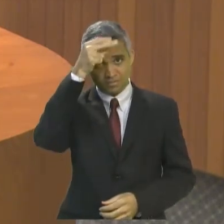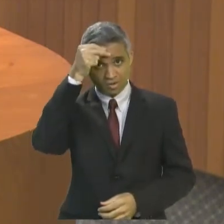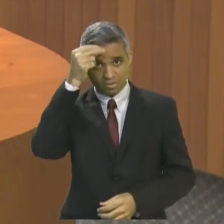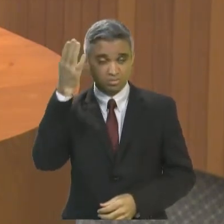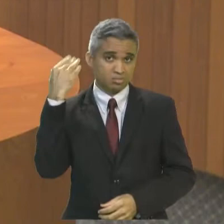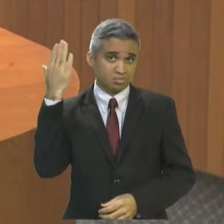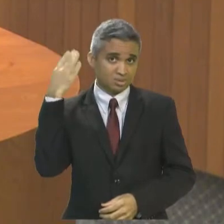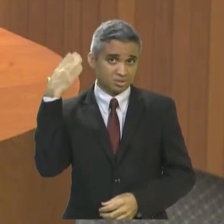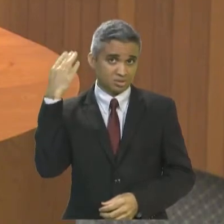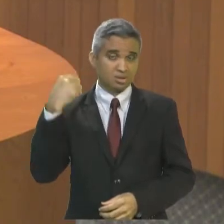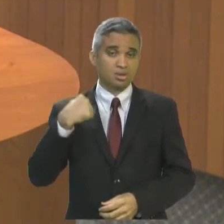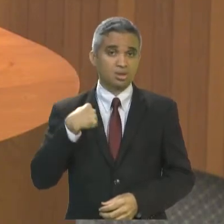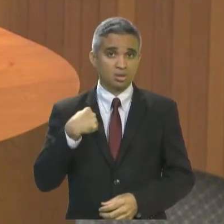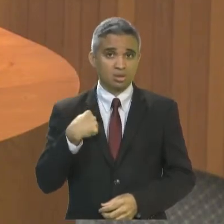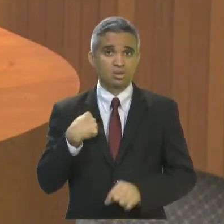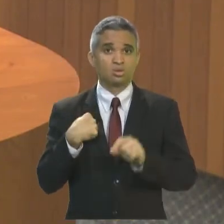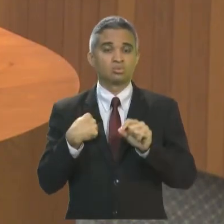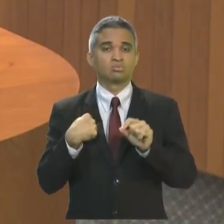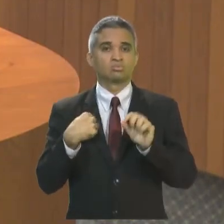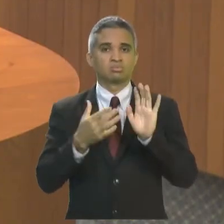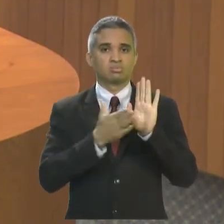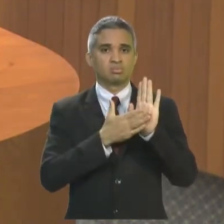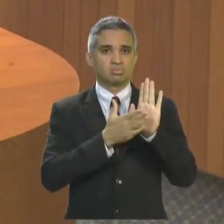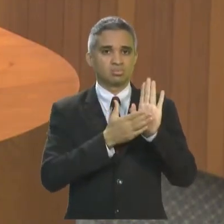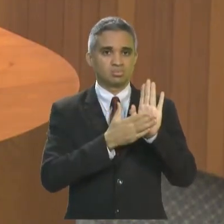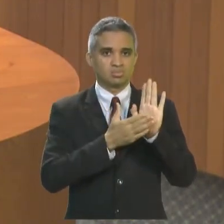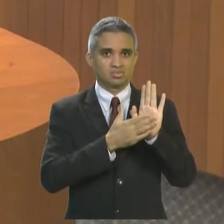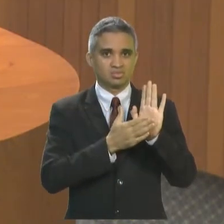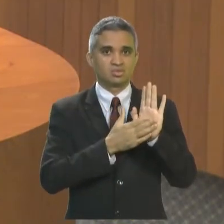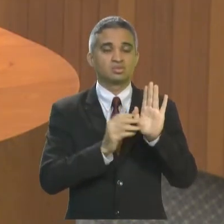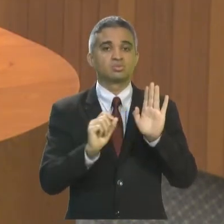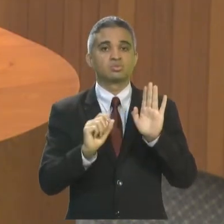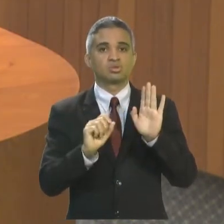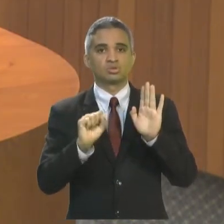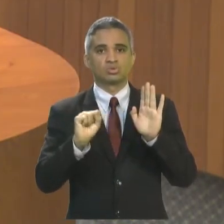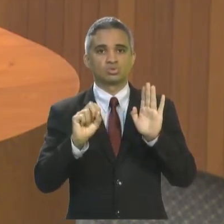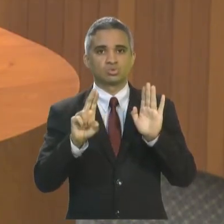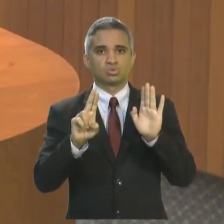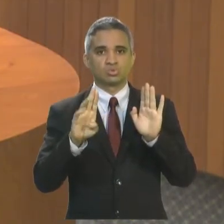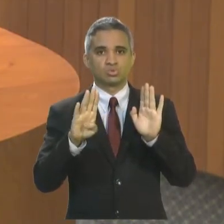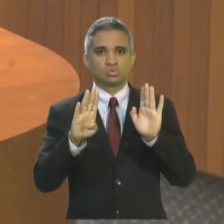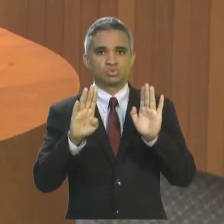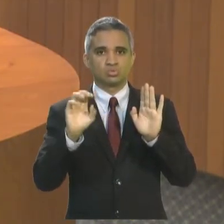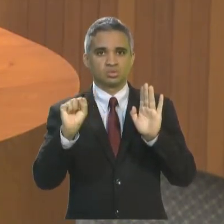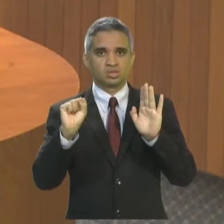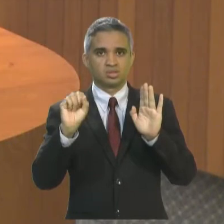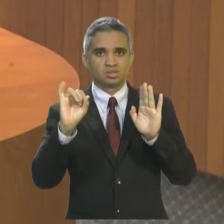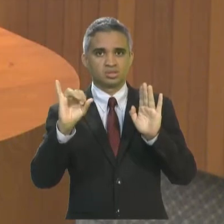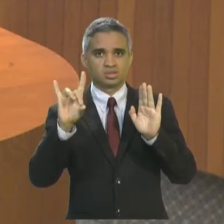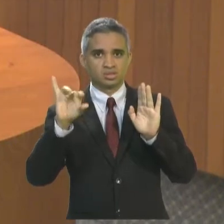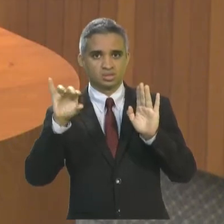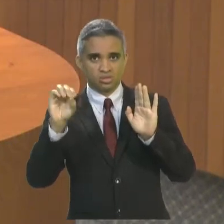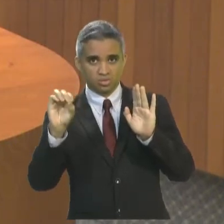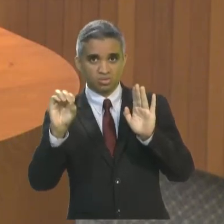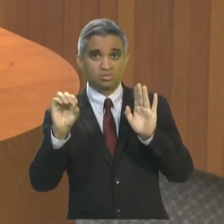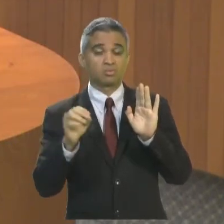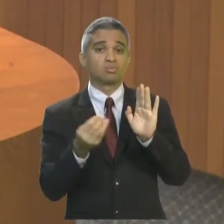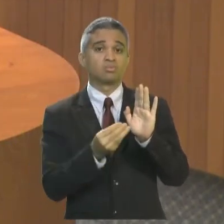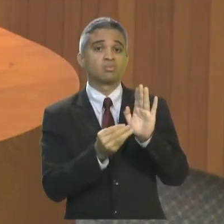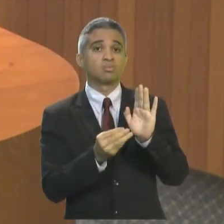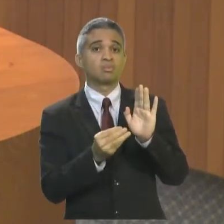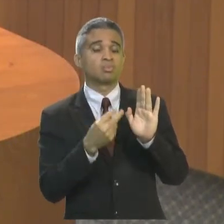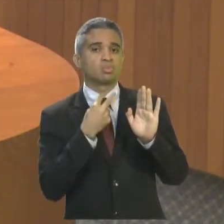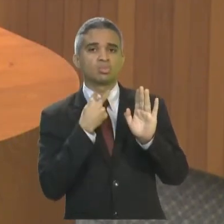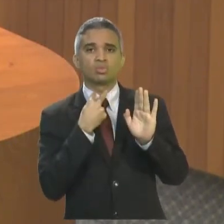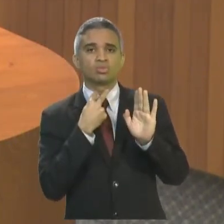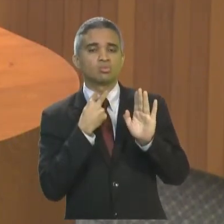campanha ano passado, para manter o congelamento da tarifa esse ano, porque se empurrar mais 30 centavos na cabeça do pobre coitado